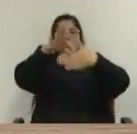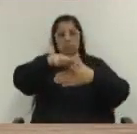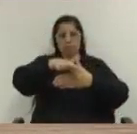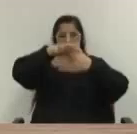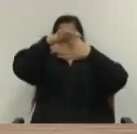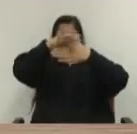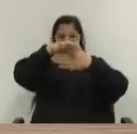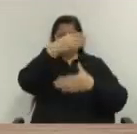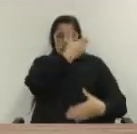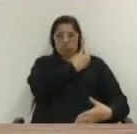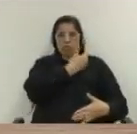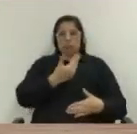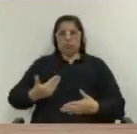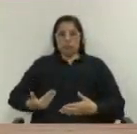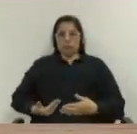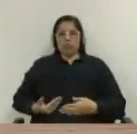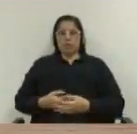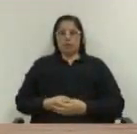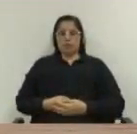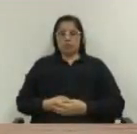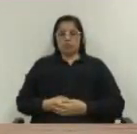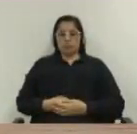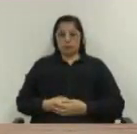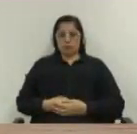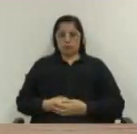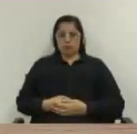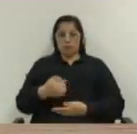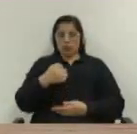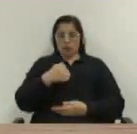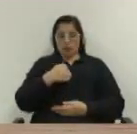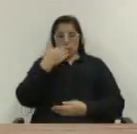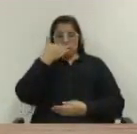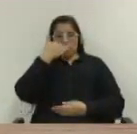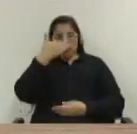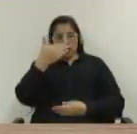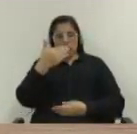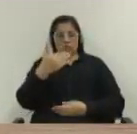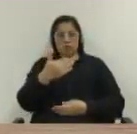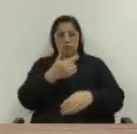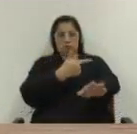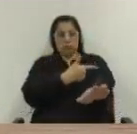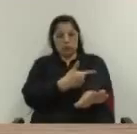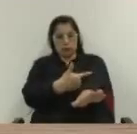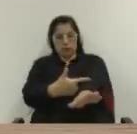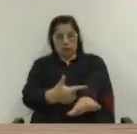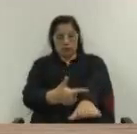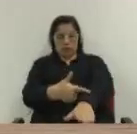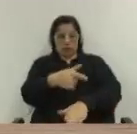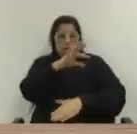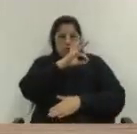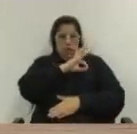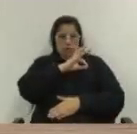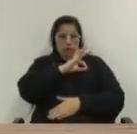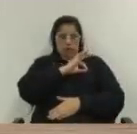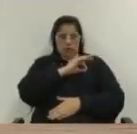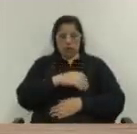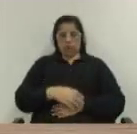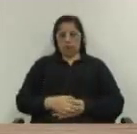presidente, apraz-me dirigir-me à honrosa presença de Vossa Excelência para, em atendimento ao ofício